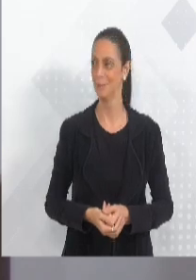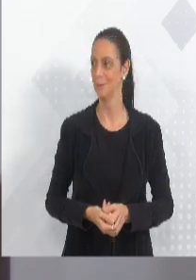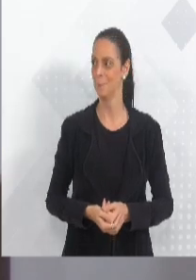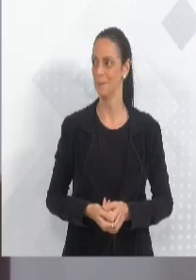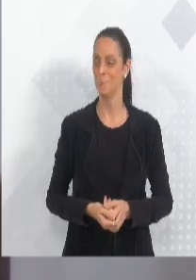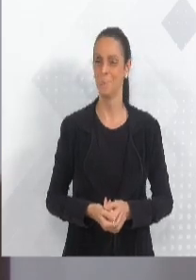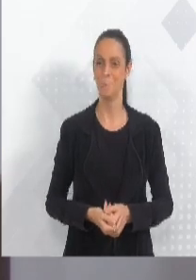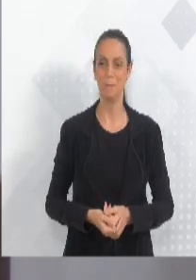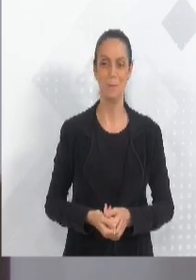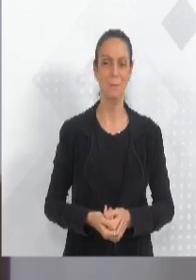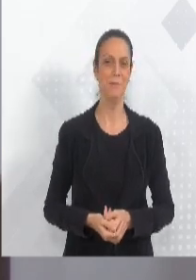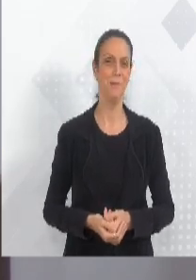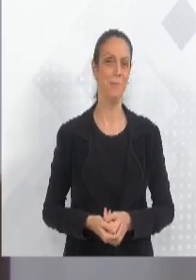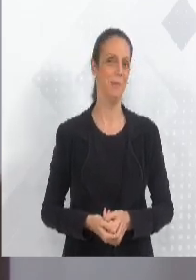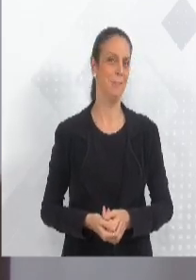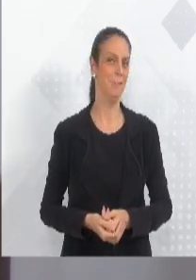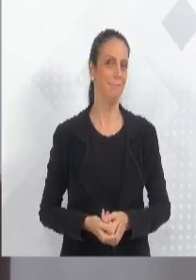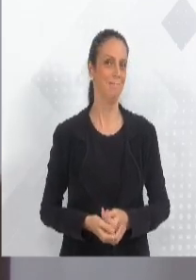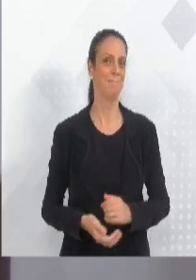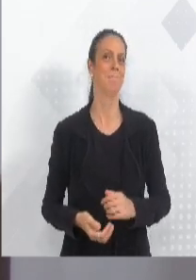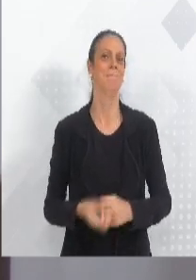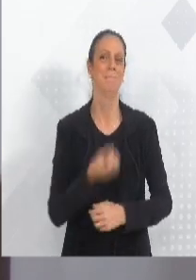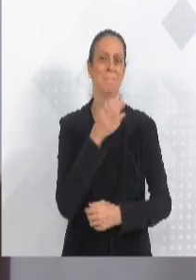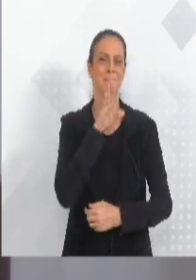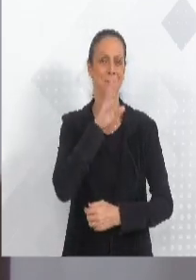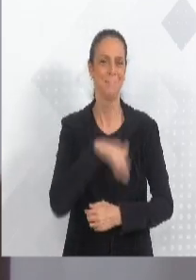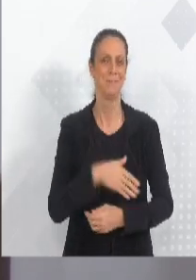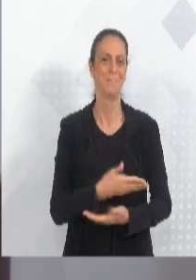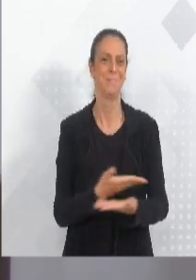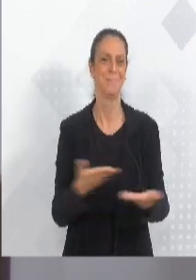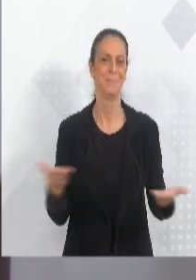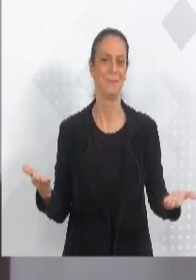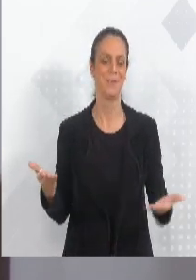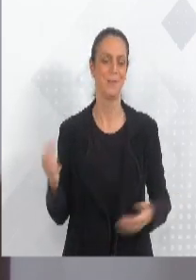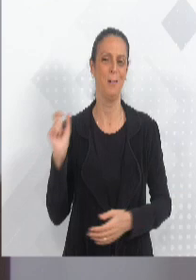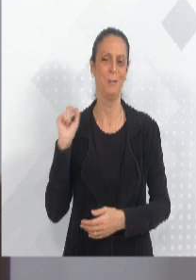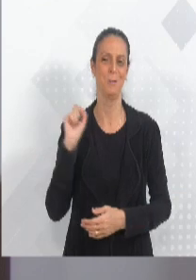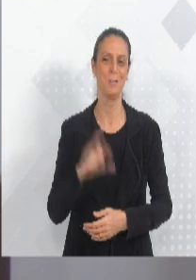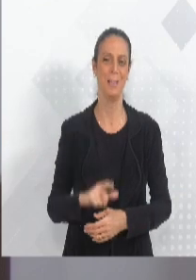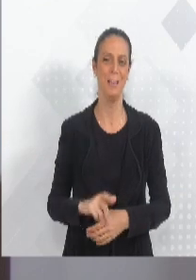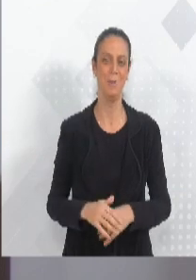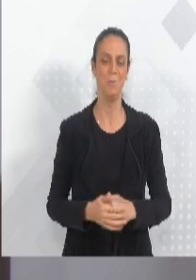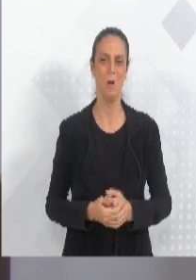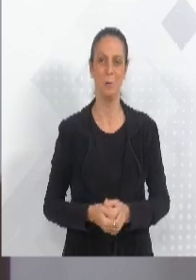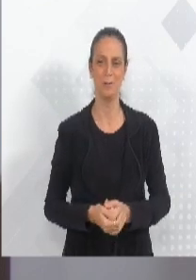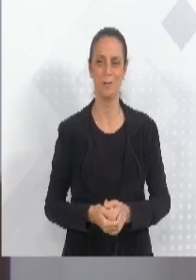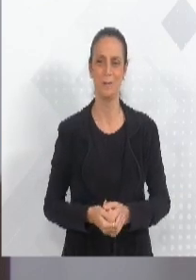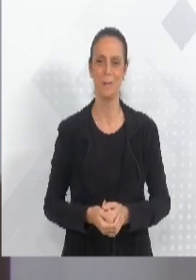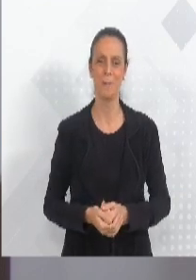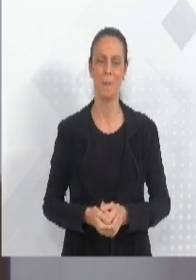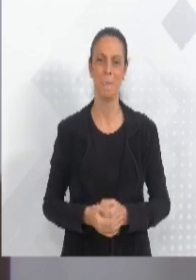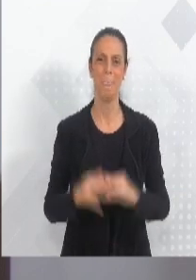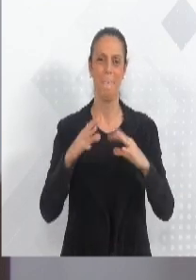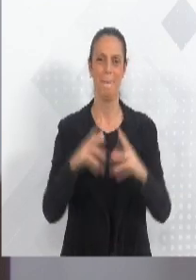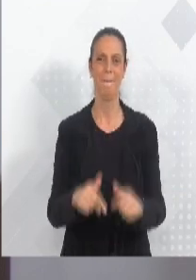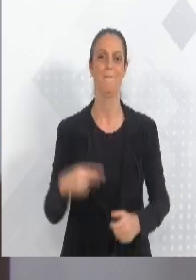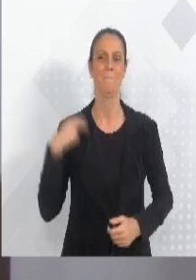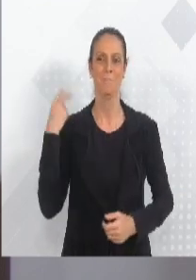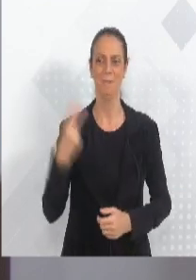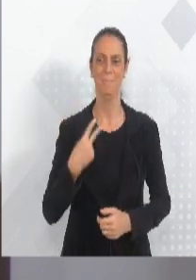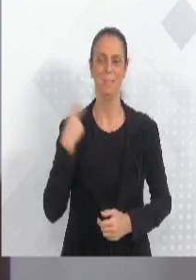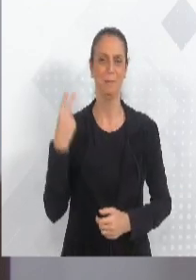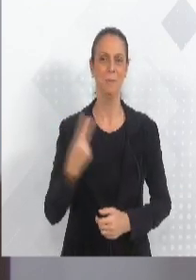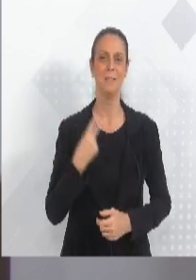Boa tarde ao presidente Maurício em exercício e os outros amigos vereadores e quem